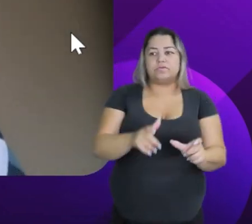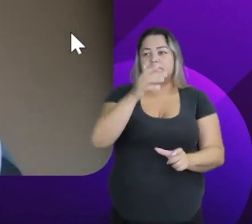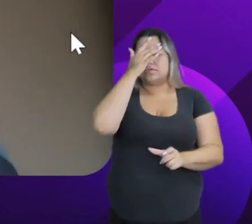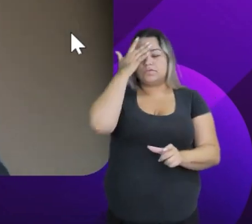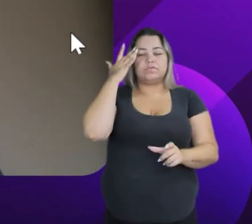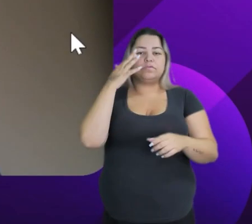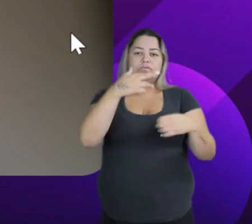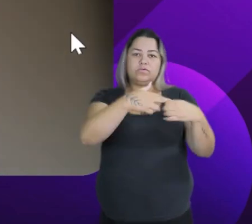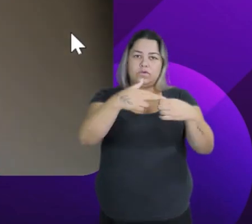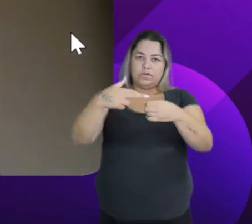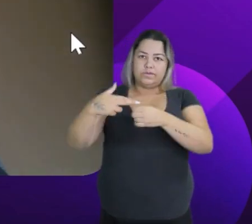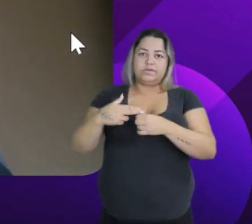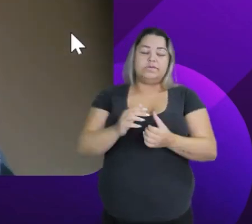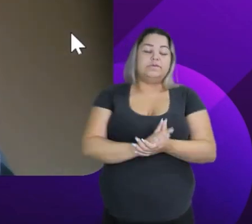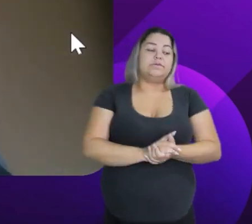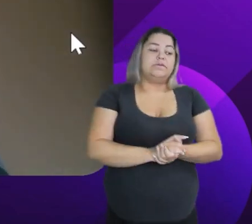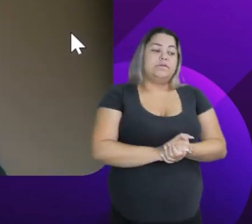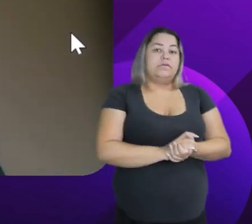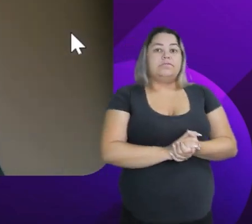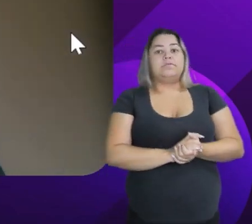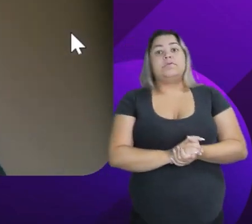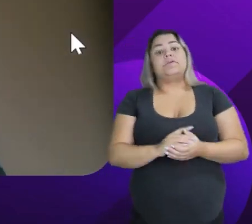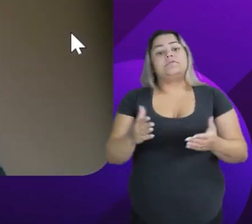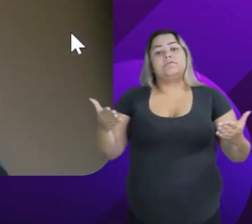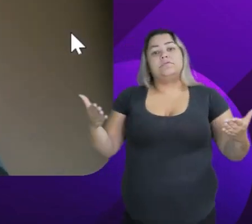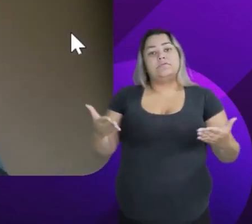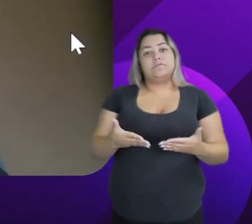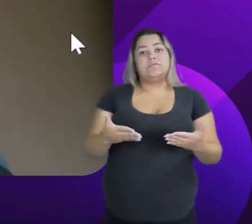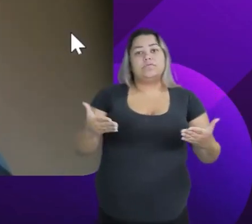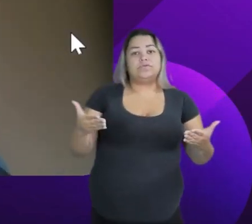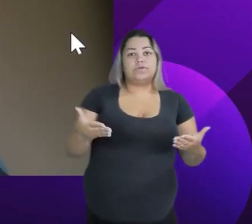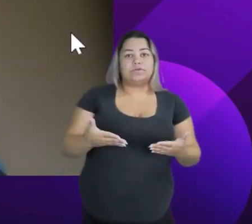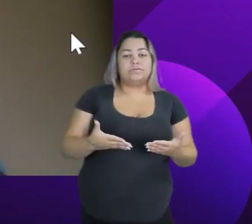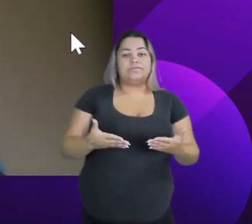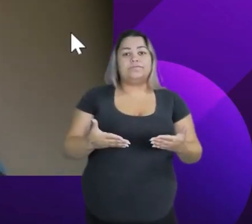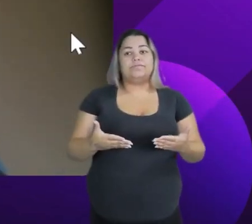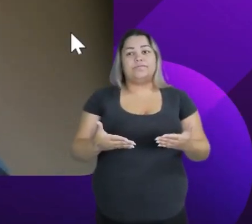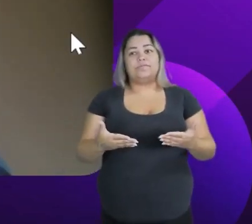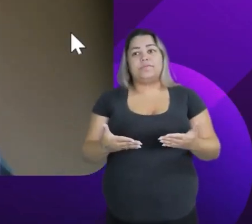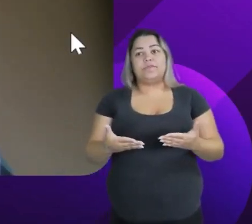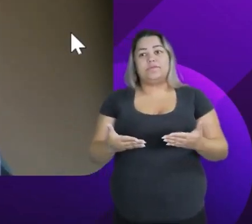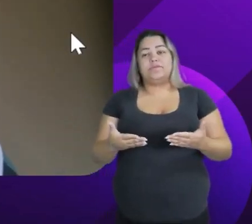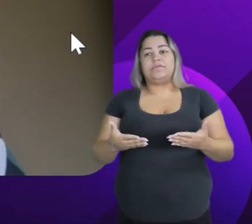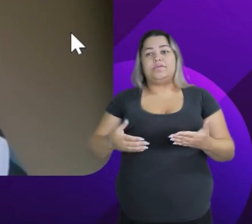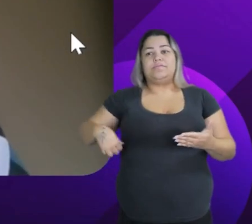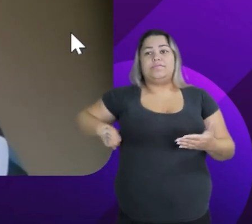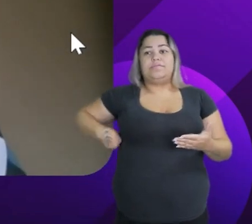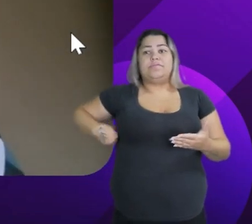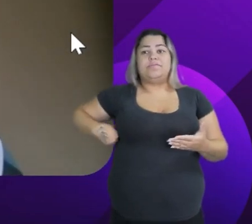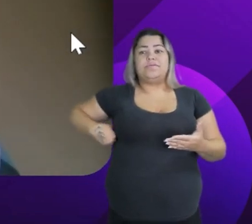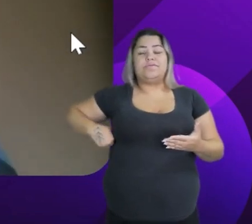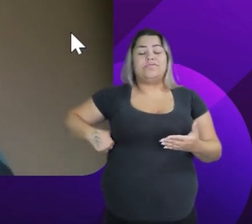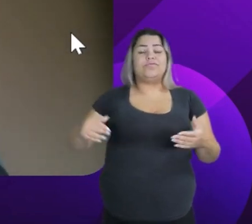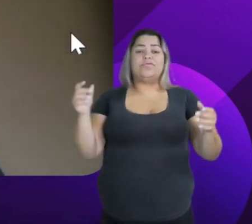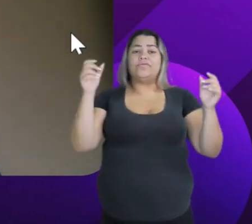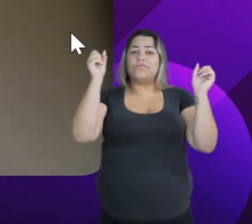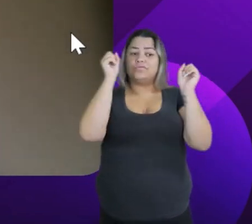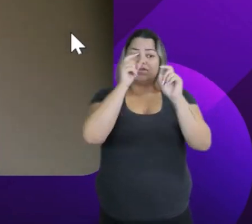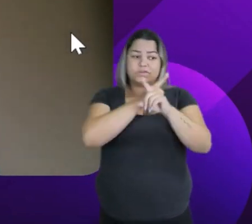regiões. Né? Quais são hoje alguns elementos que acabam